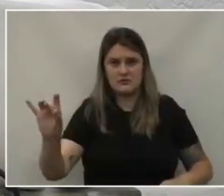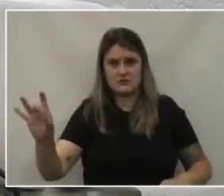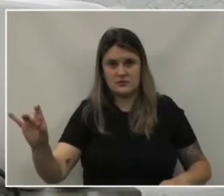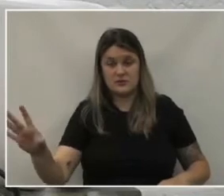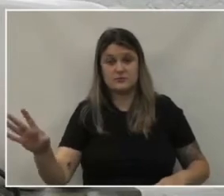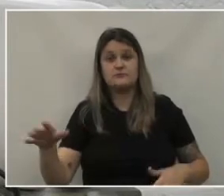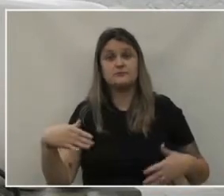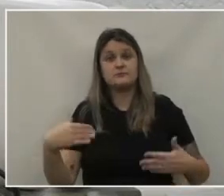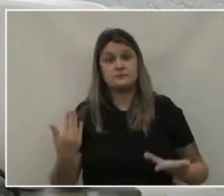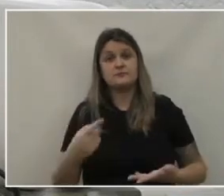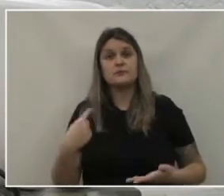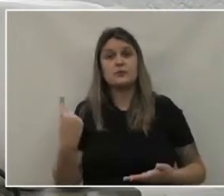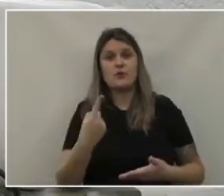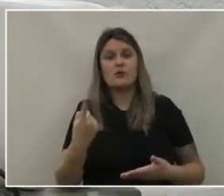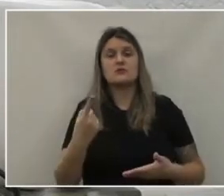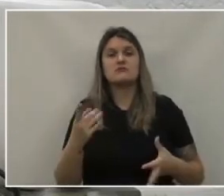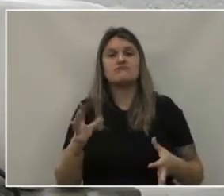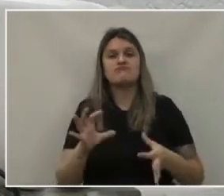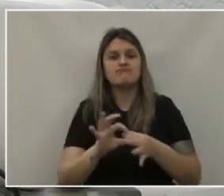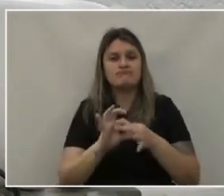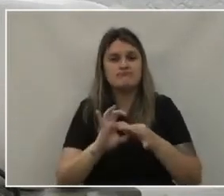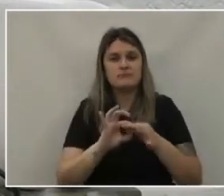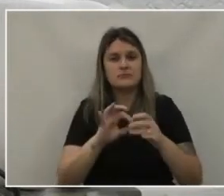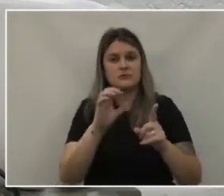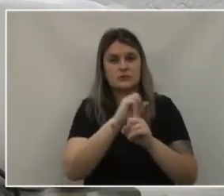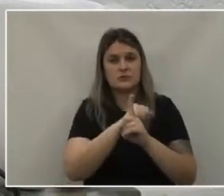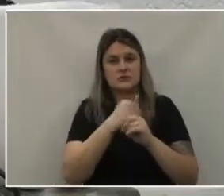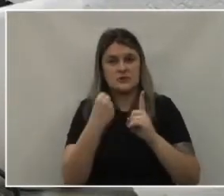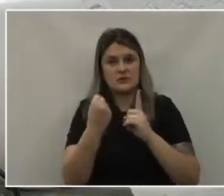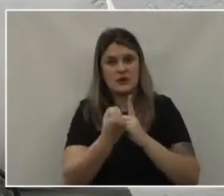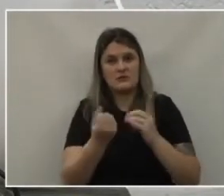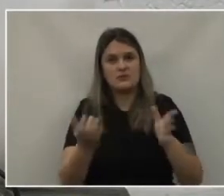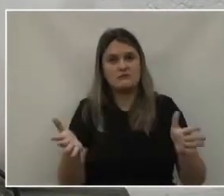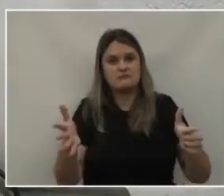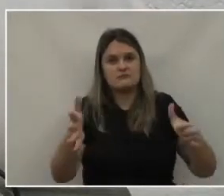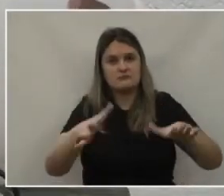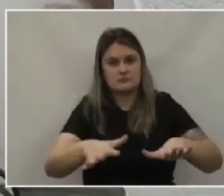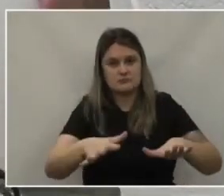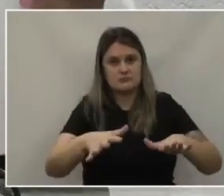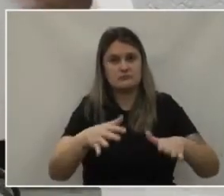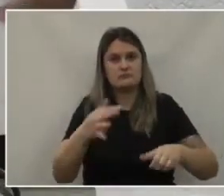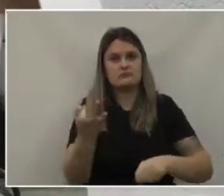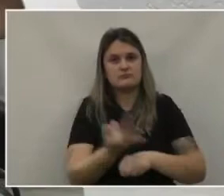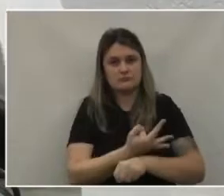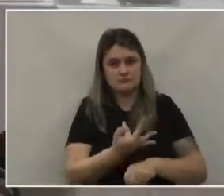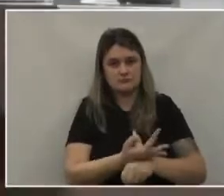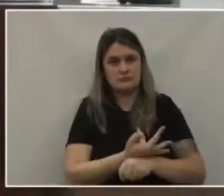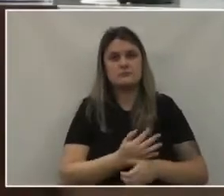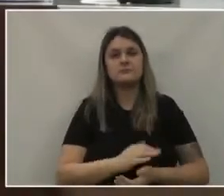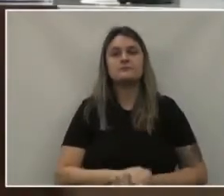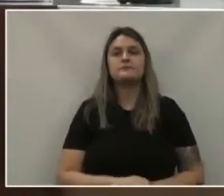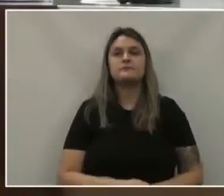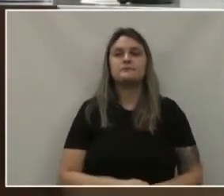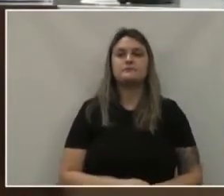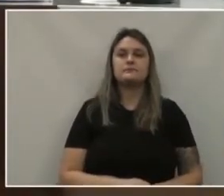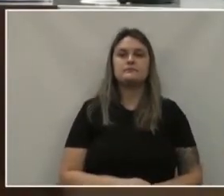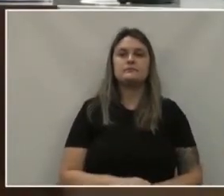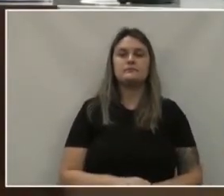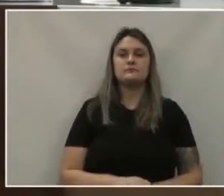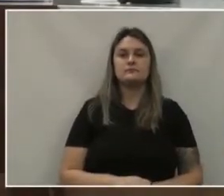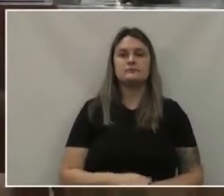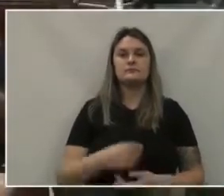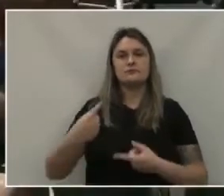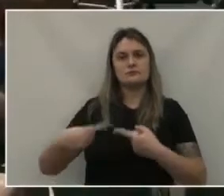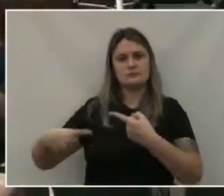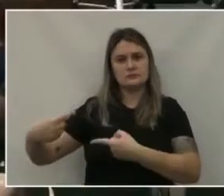forma, possamos construir uma sociedade mais inclusiva e tolerante. Está em discussão, com